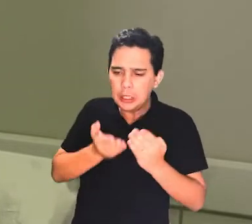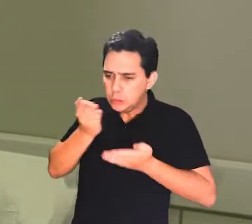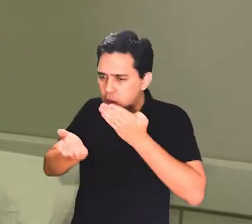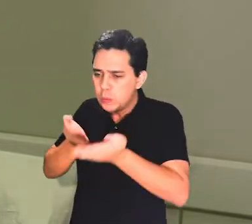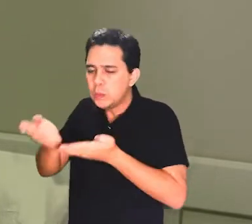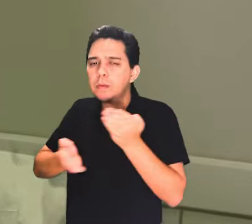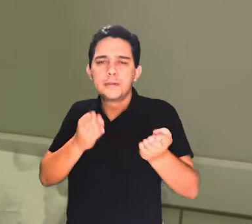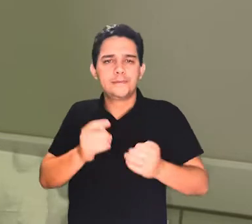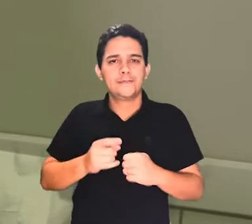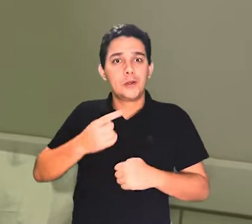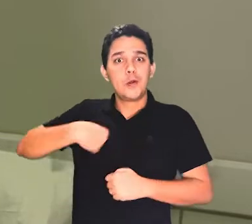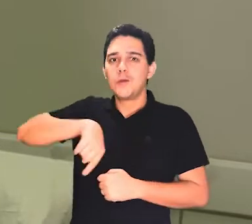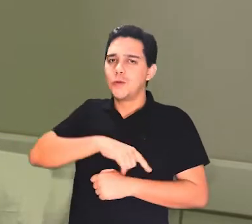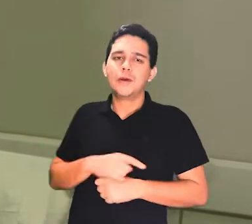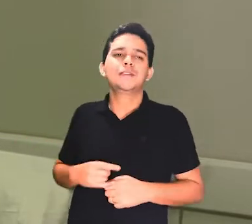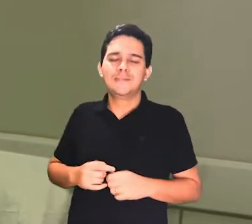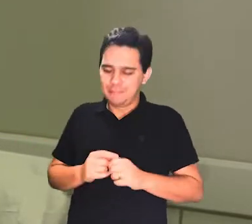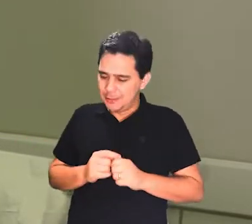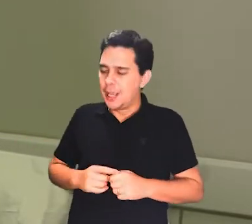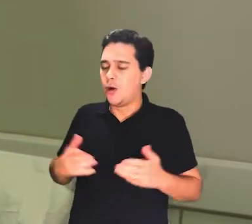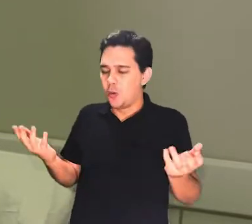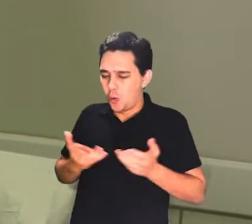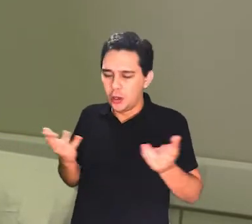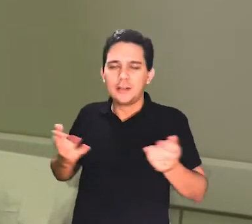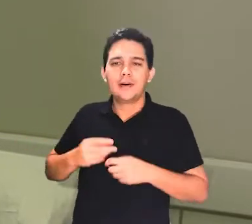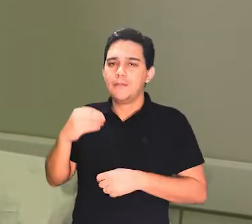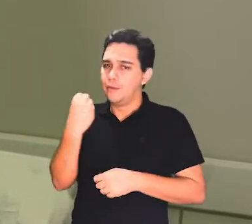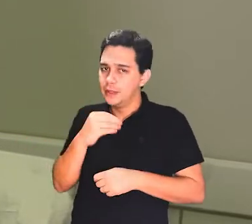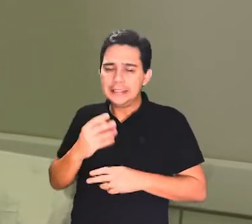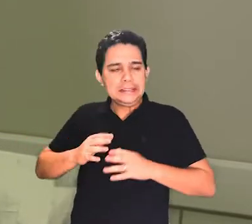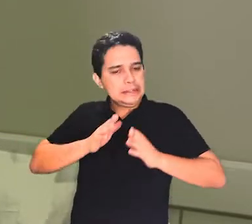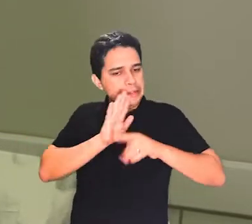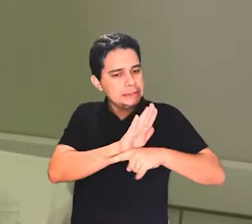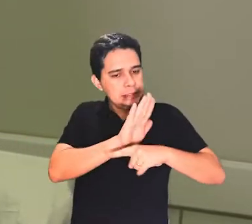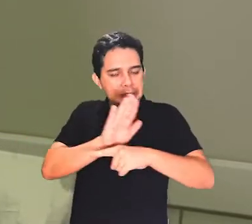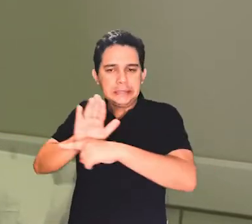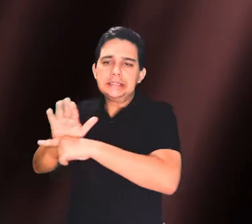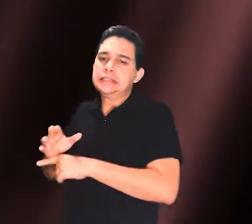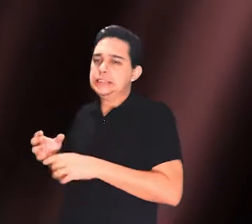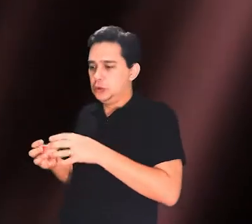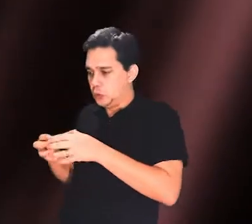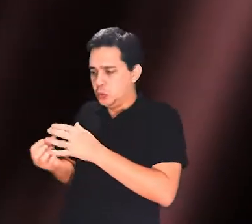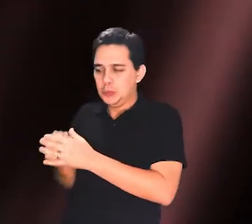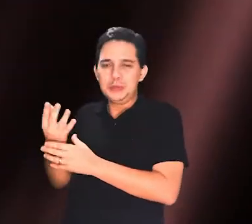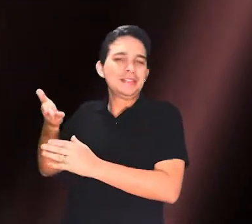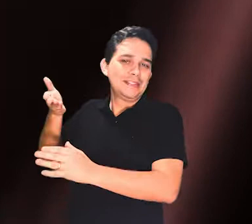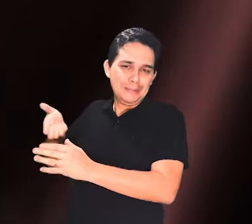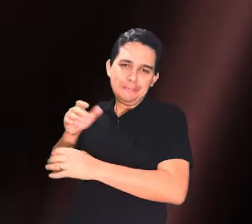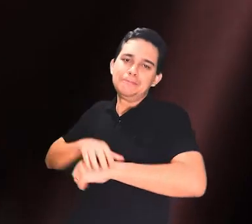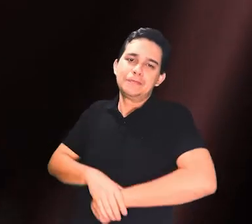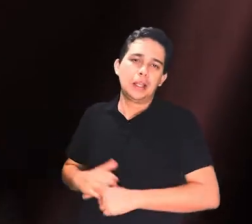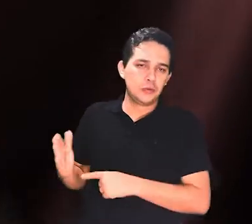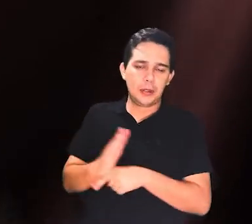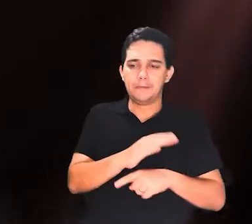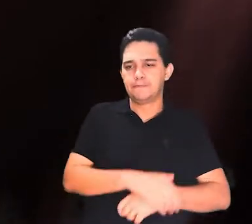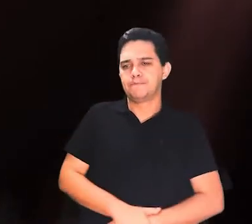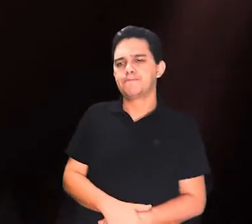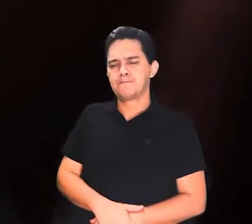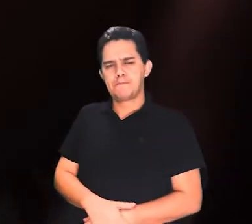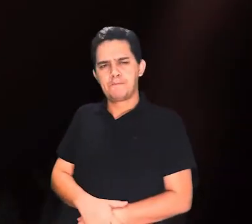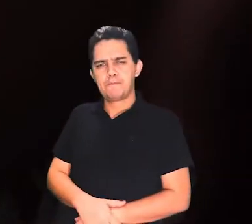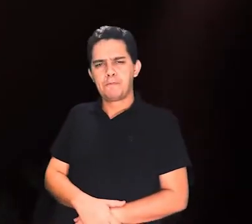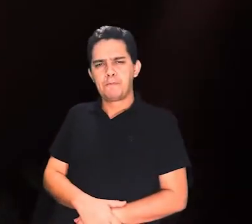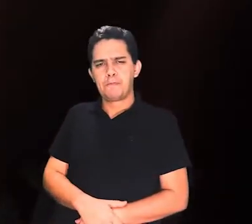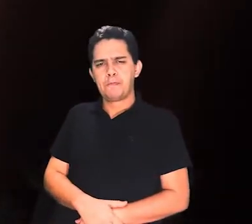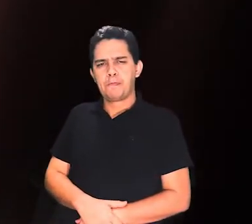oportunidade sem par, assim, né? Então, acho que isso realmente é um marco institucional. Como a força-tarefa vem impactando na